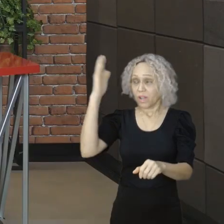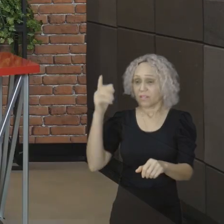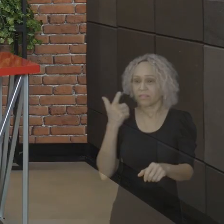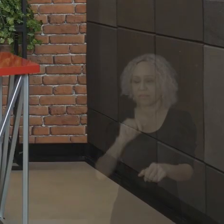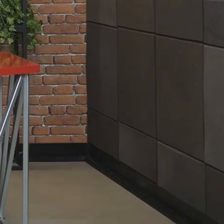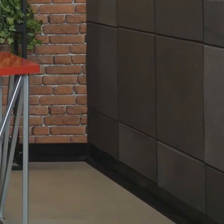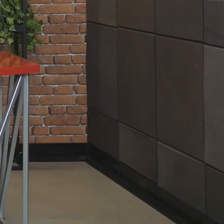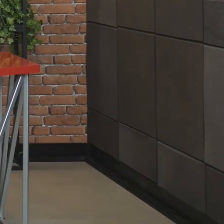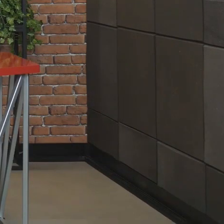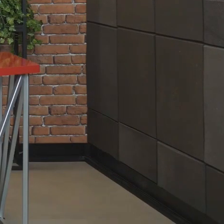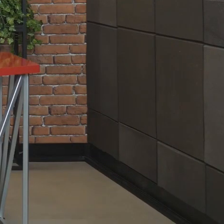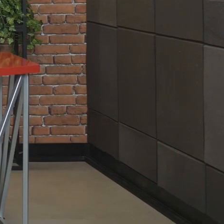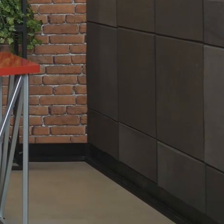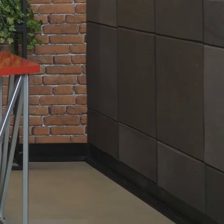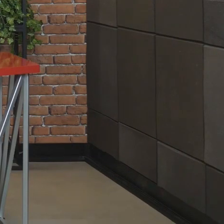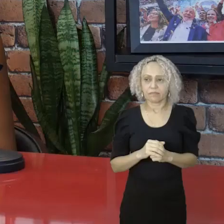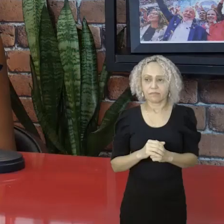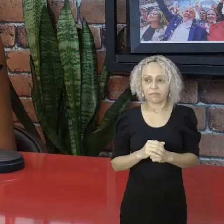agrária.